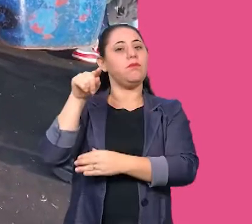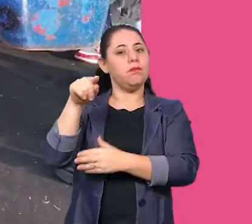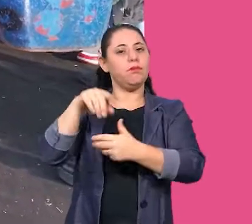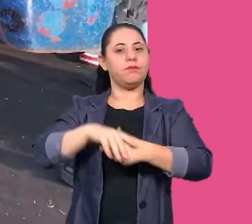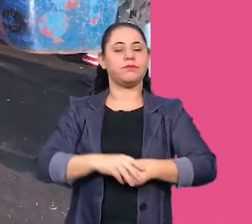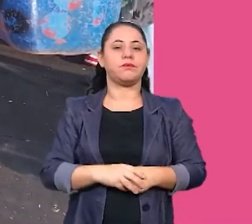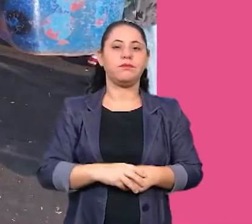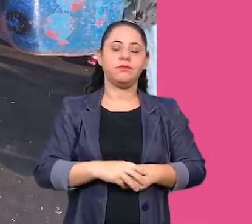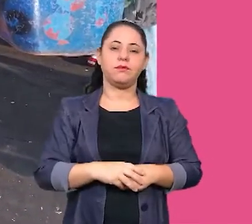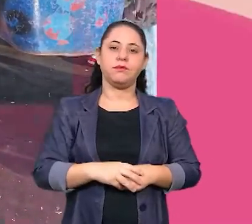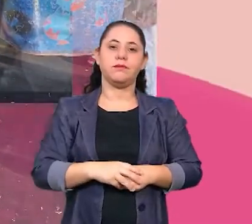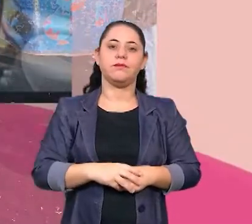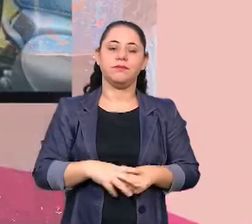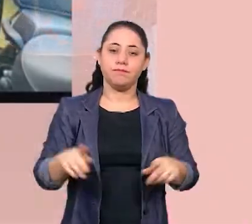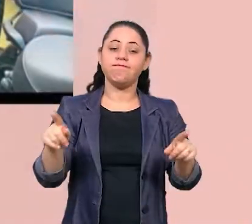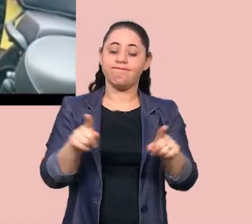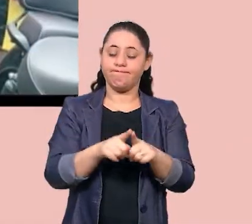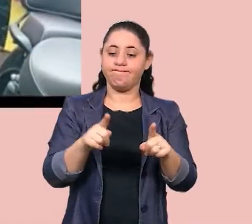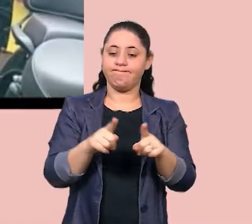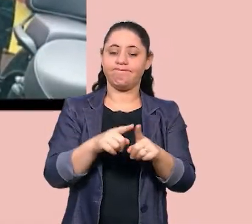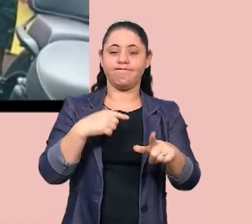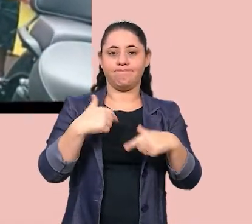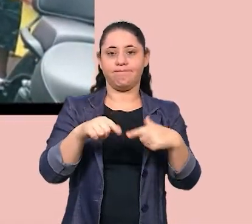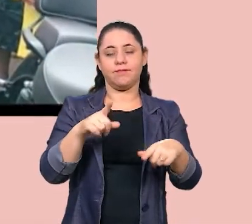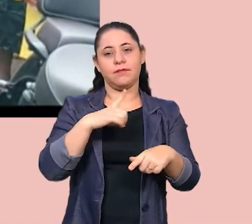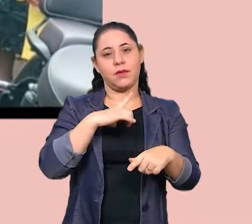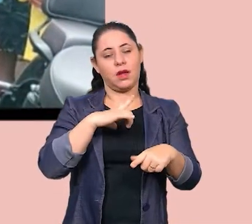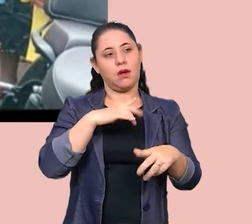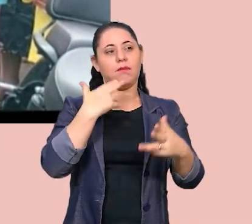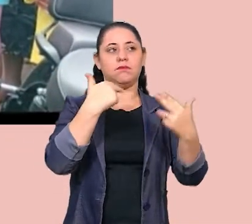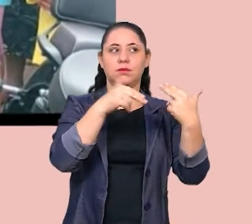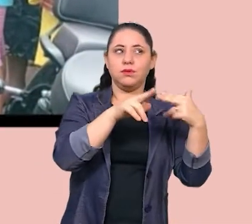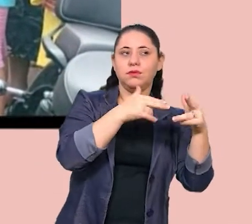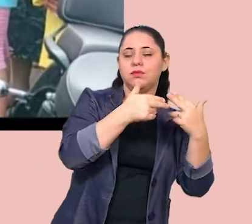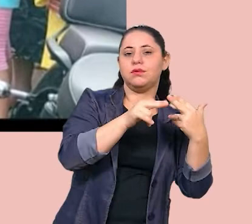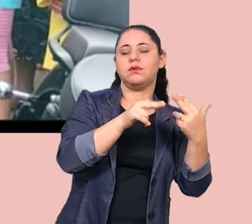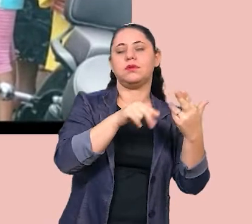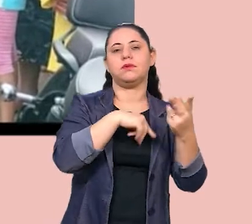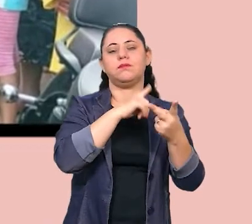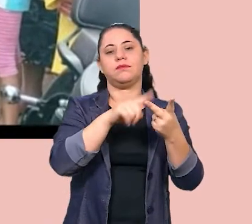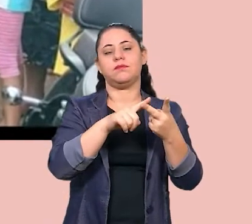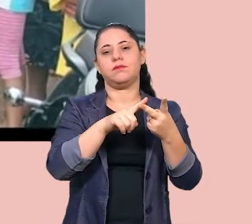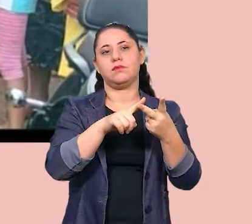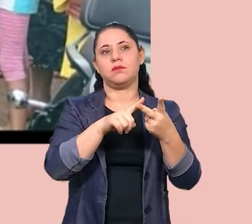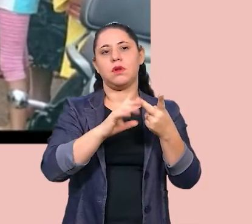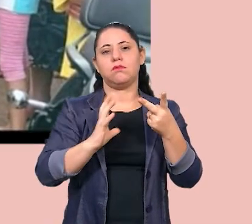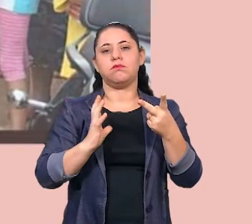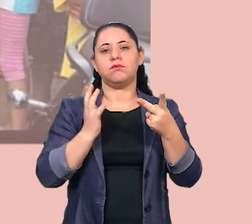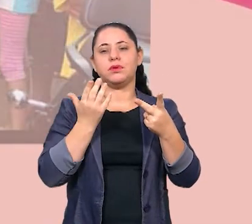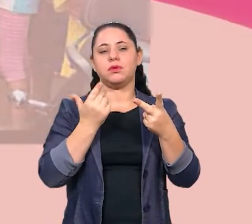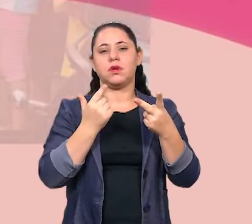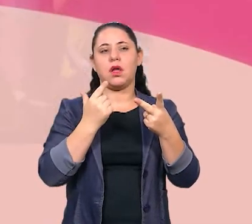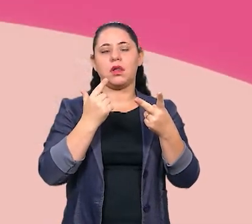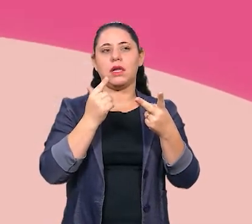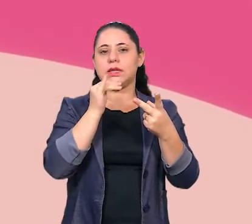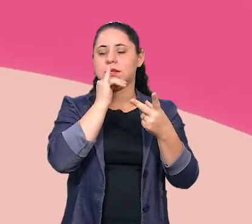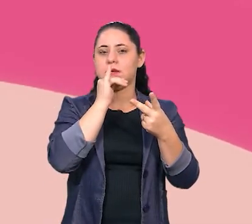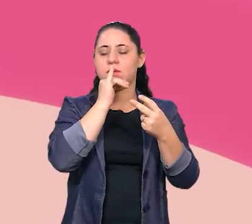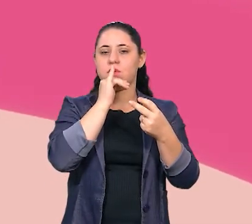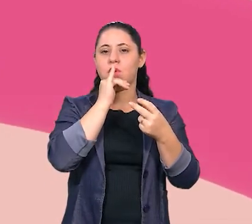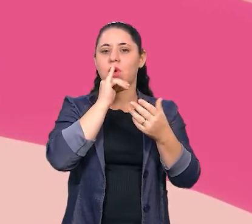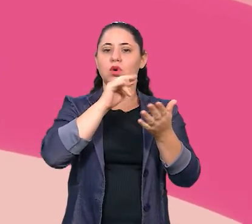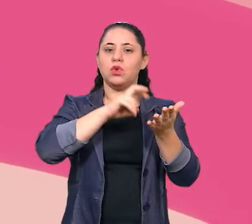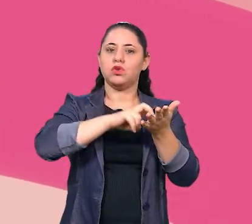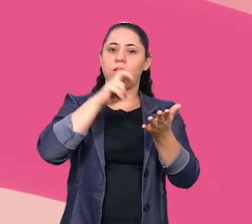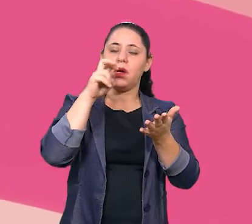dessas atividades que nós realizamos com a música, que nós realizamos com o contraturno escolar, com a alfabetização e